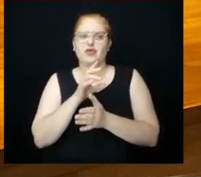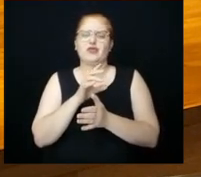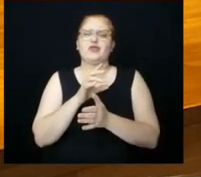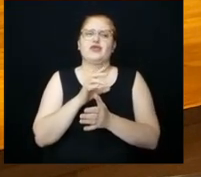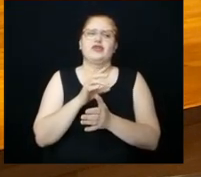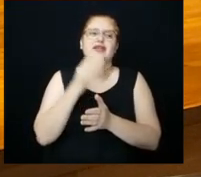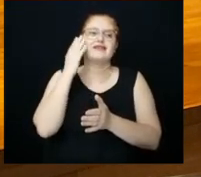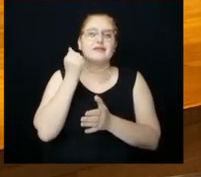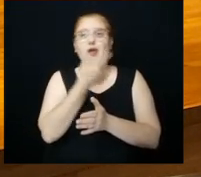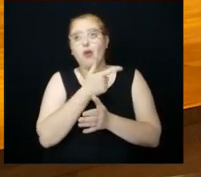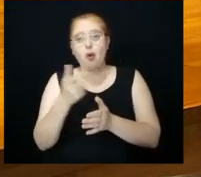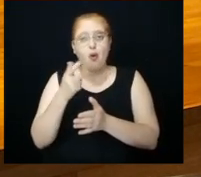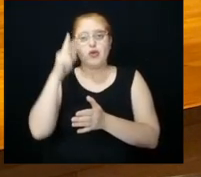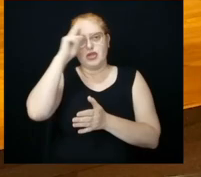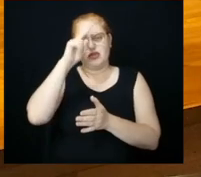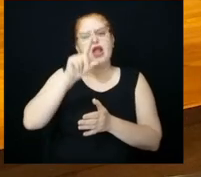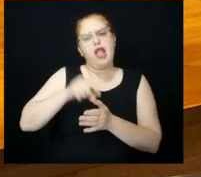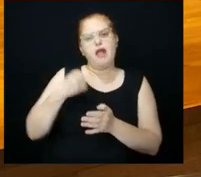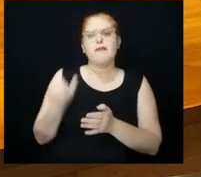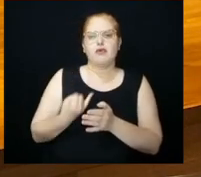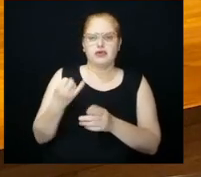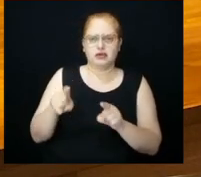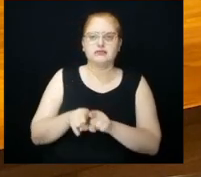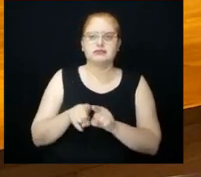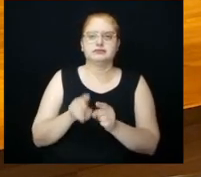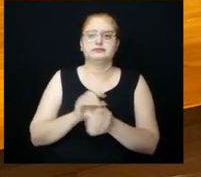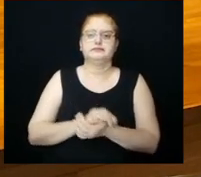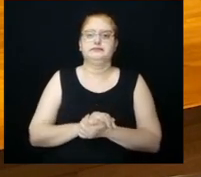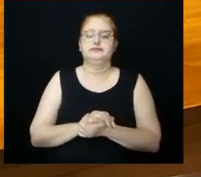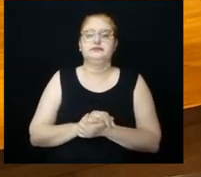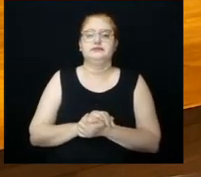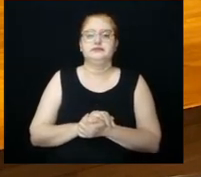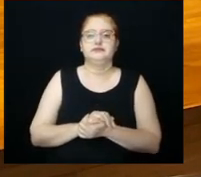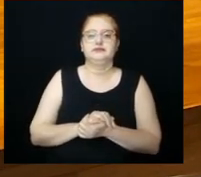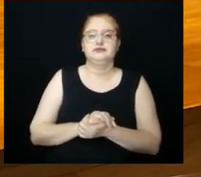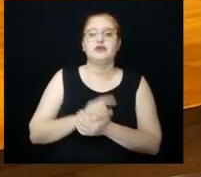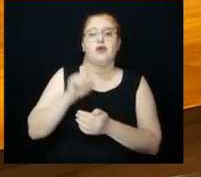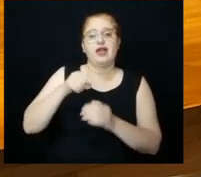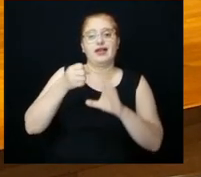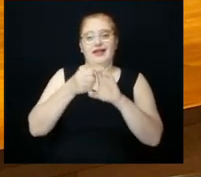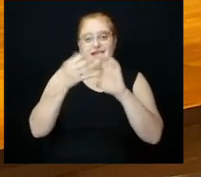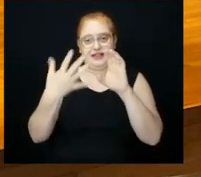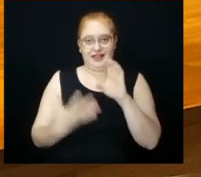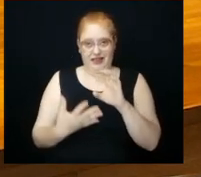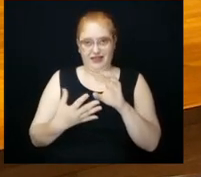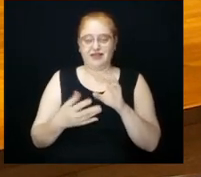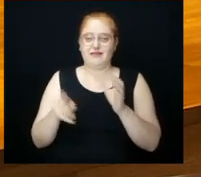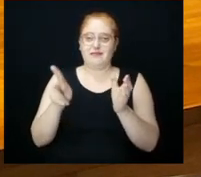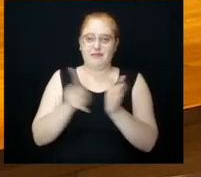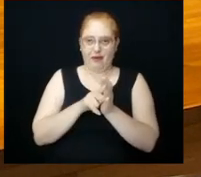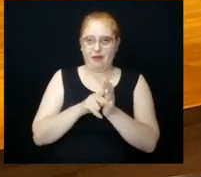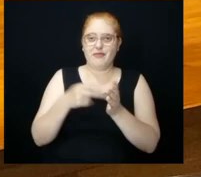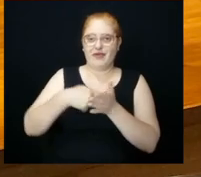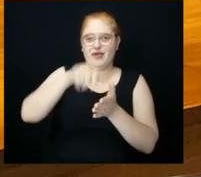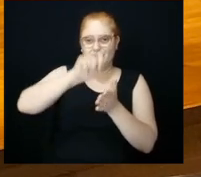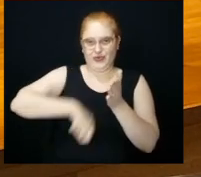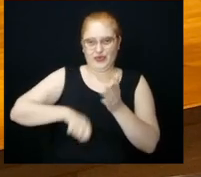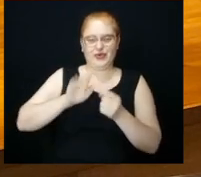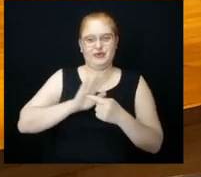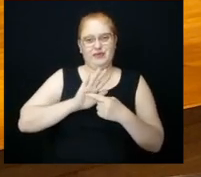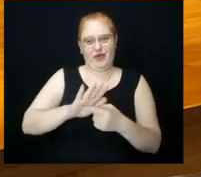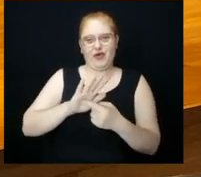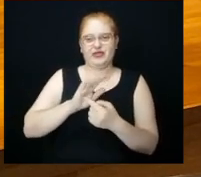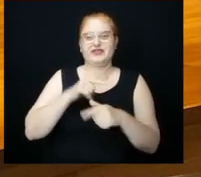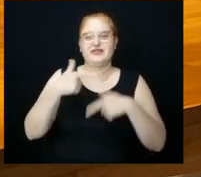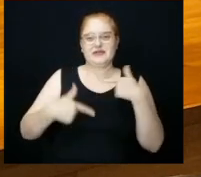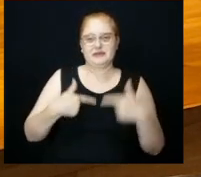outras histórias que são importantes também. Isso é muito característico dessa obra que ele vai trazer, né,